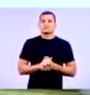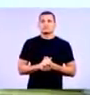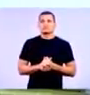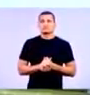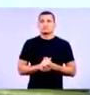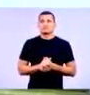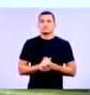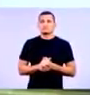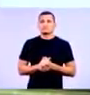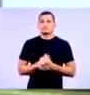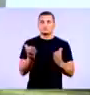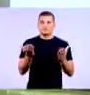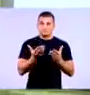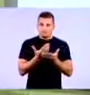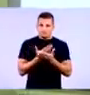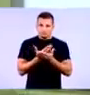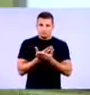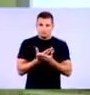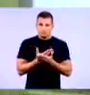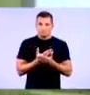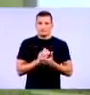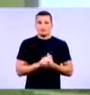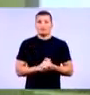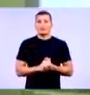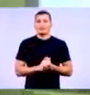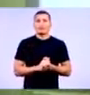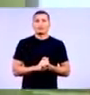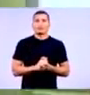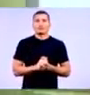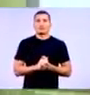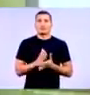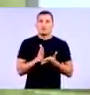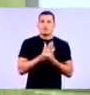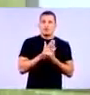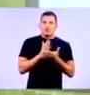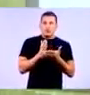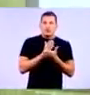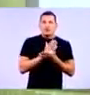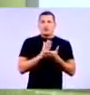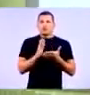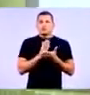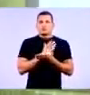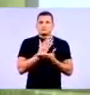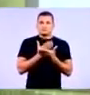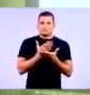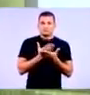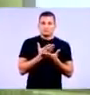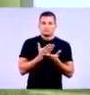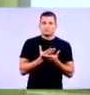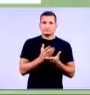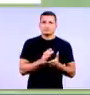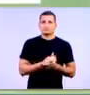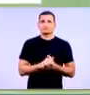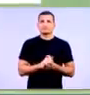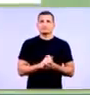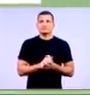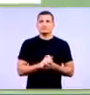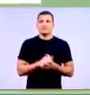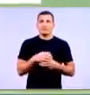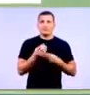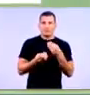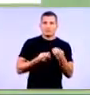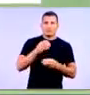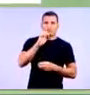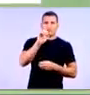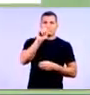Bom, na aula de hoje, nós vamos ter alguns estudos sobre a ambientação em